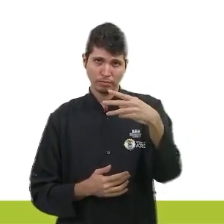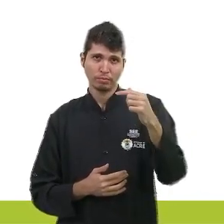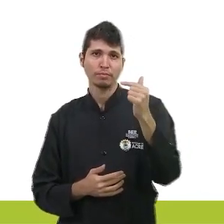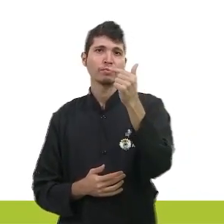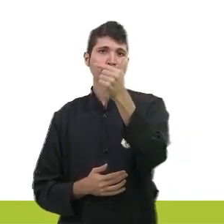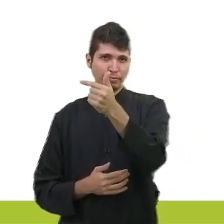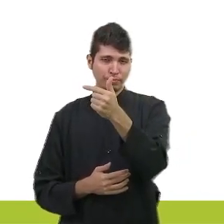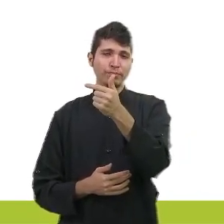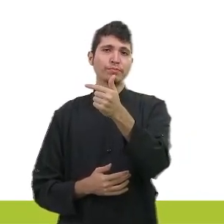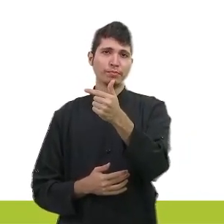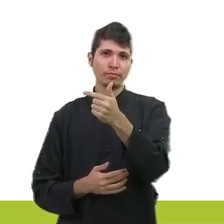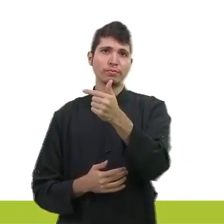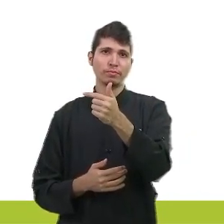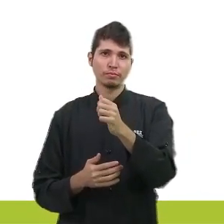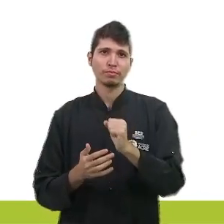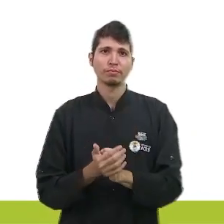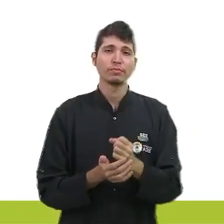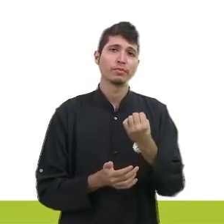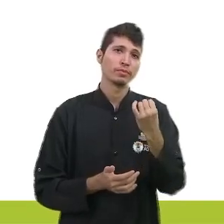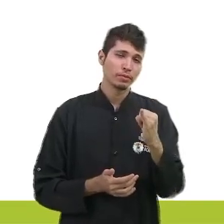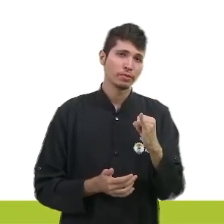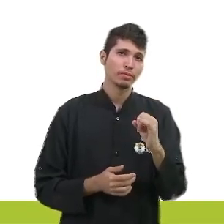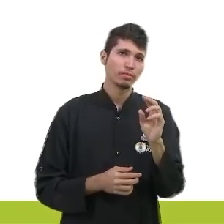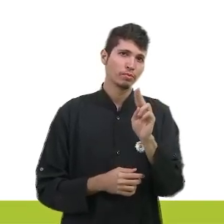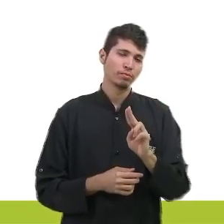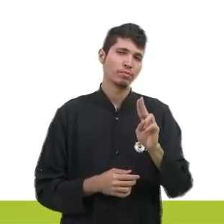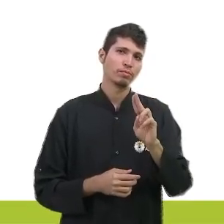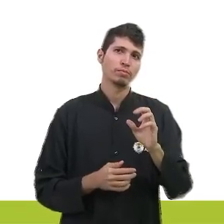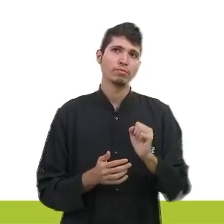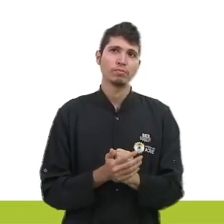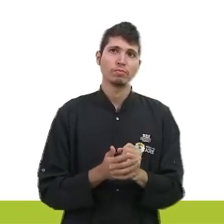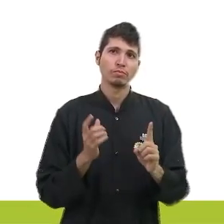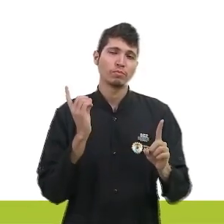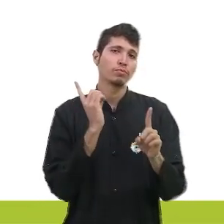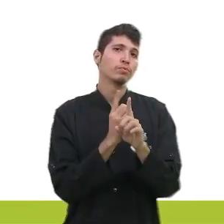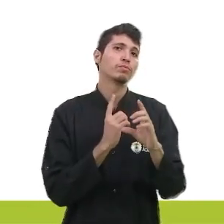por exemplo, cosseno de 60 graus.